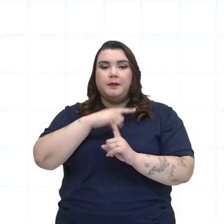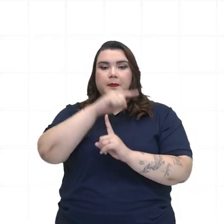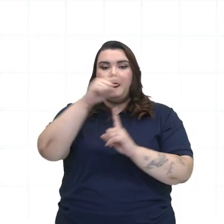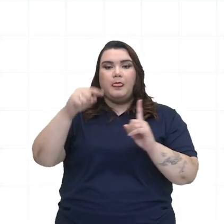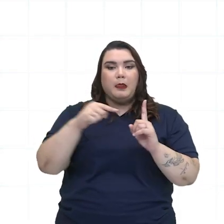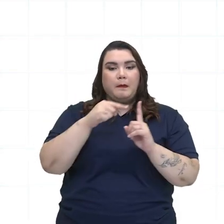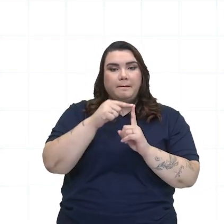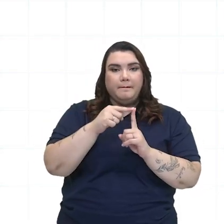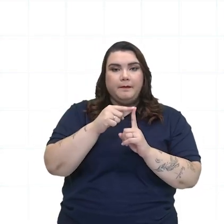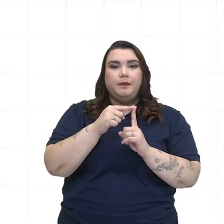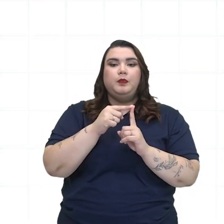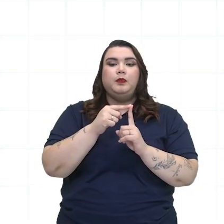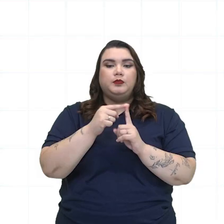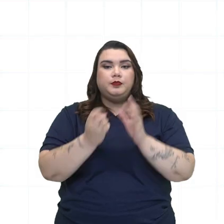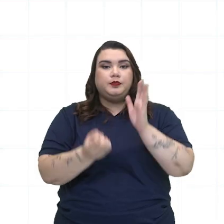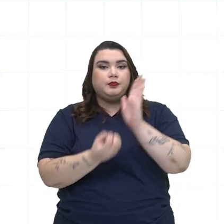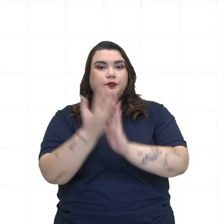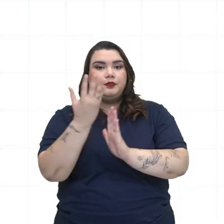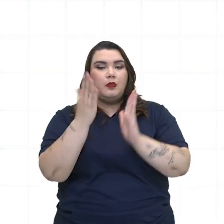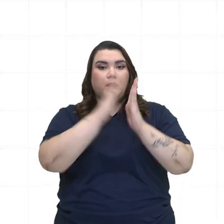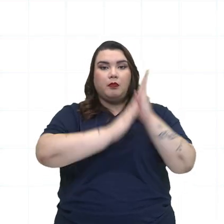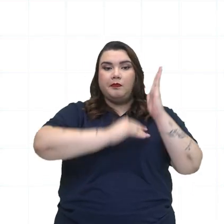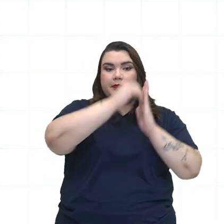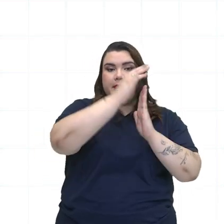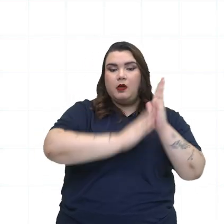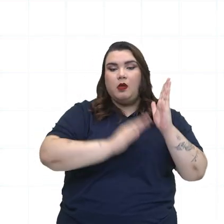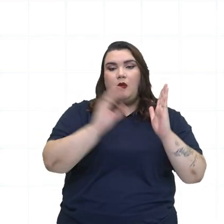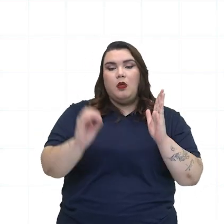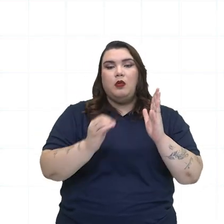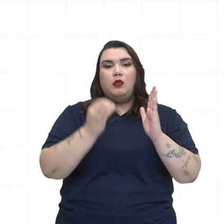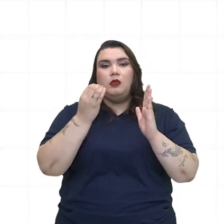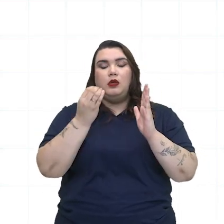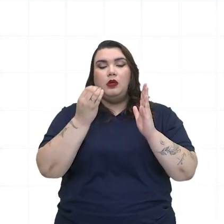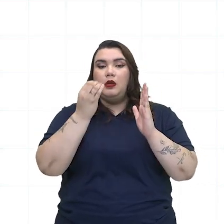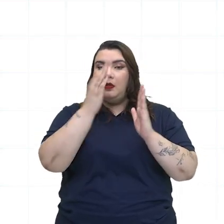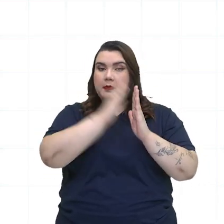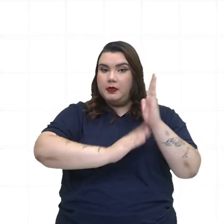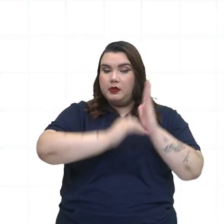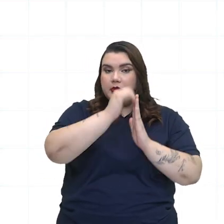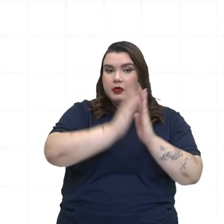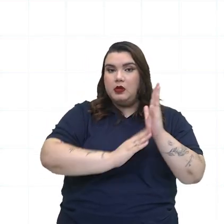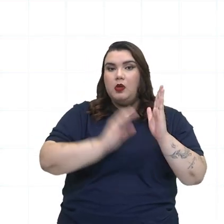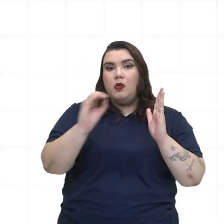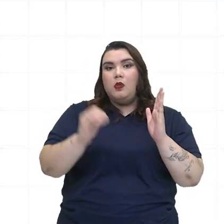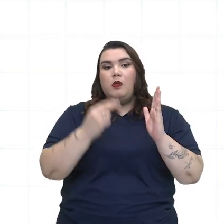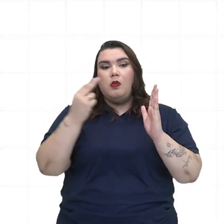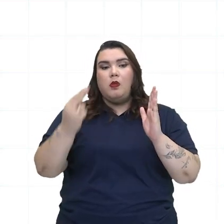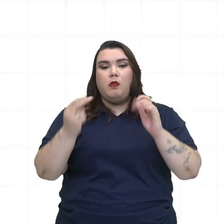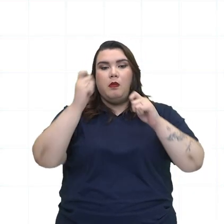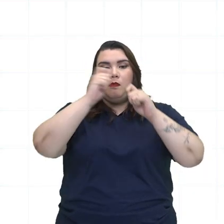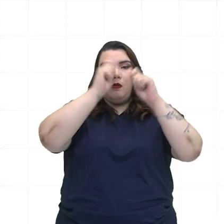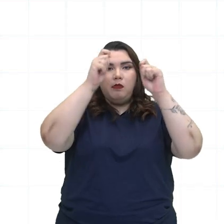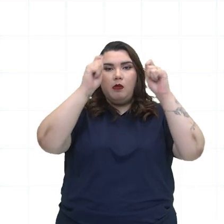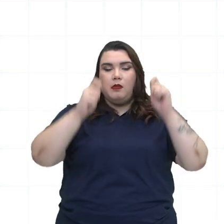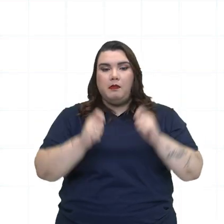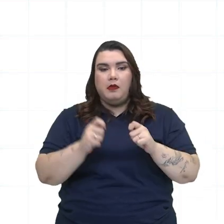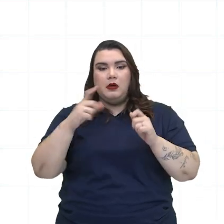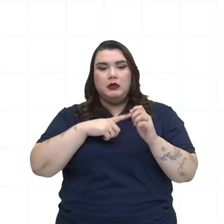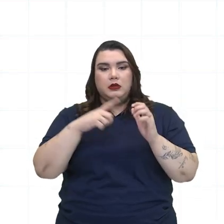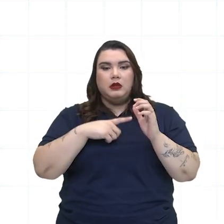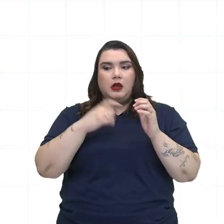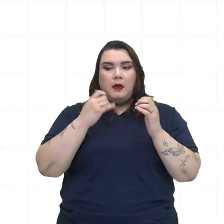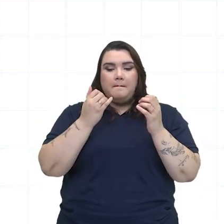tem como objetivo criar pinturas e esculturas com efeitos